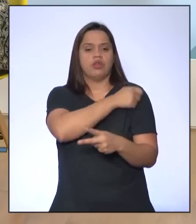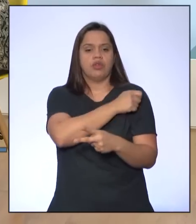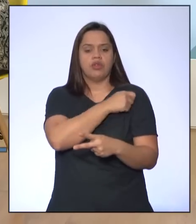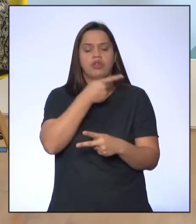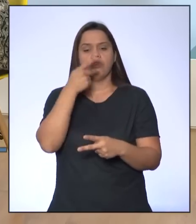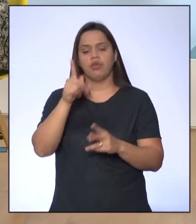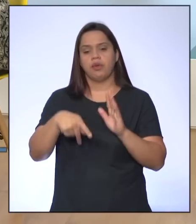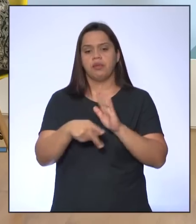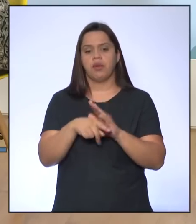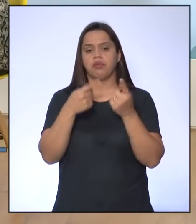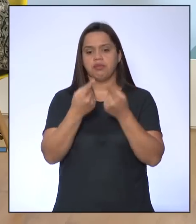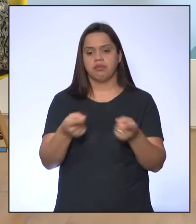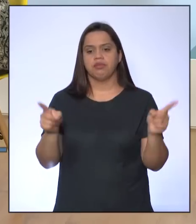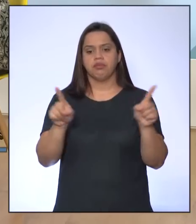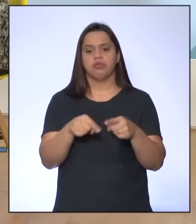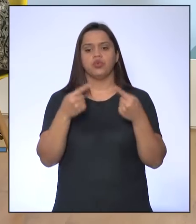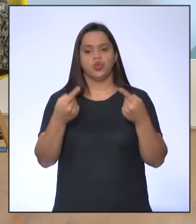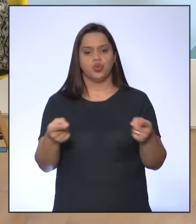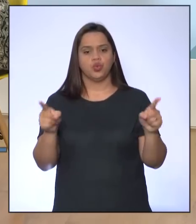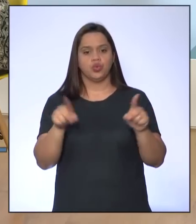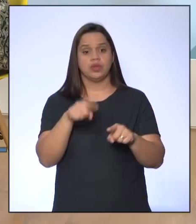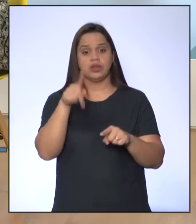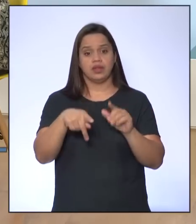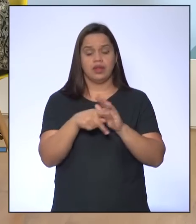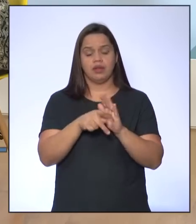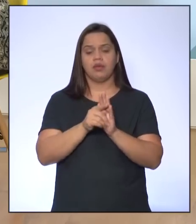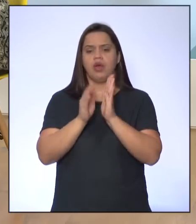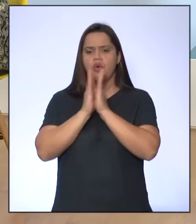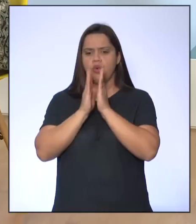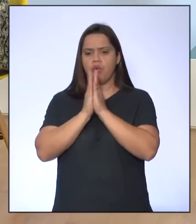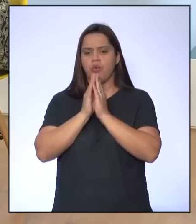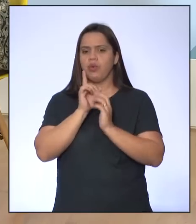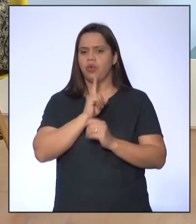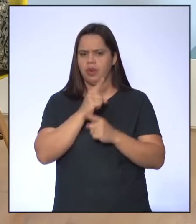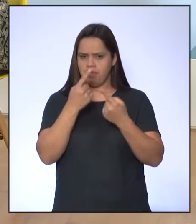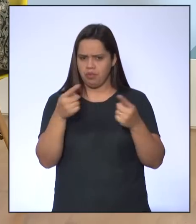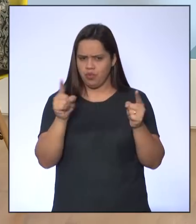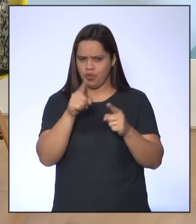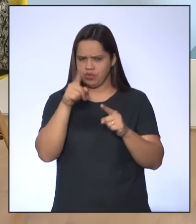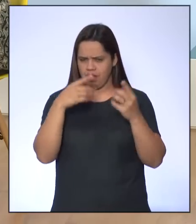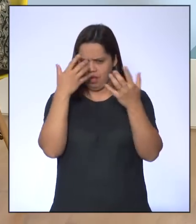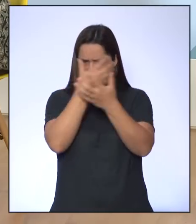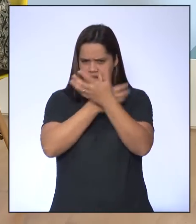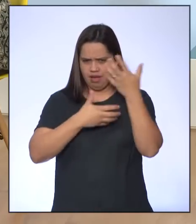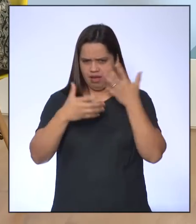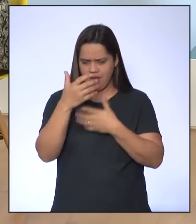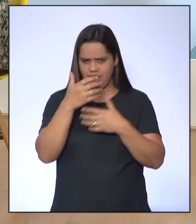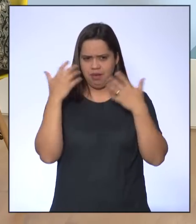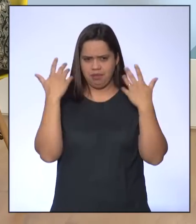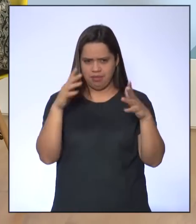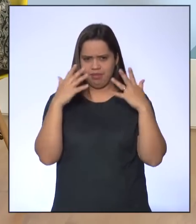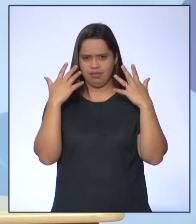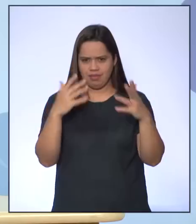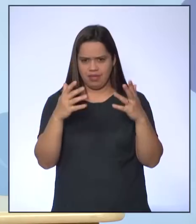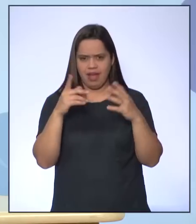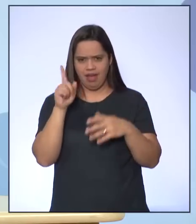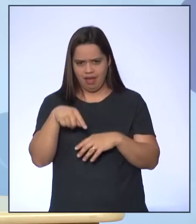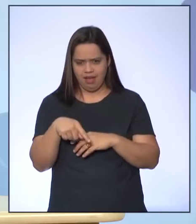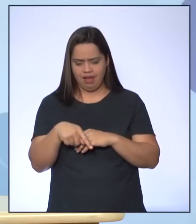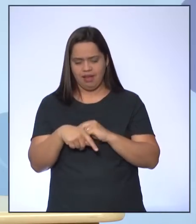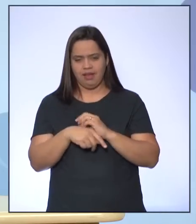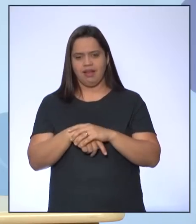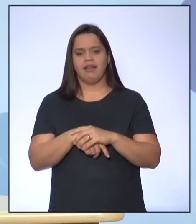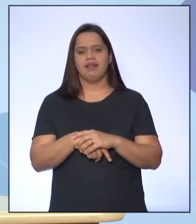uma música, que é o Parabéns. É isso mesmo? Vi algumas outras interações aqui que é isso. Muito bem. Tá o Pedro